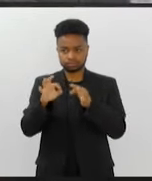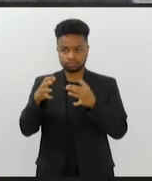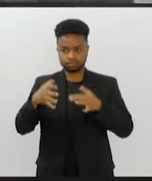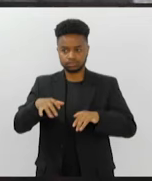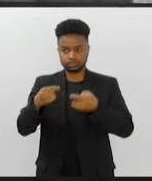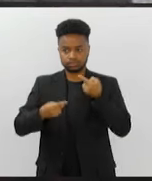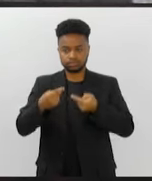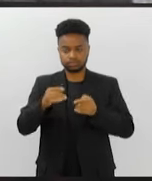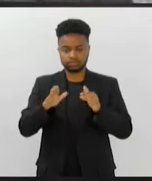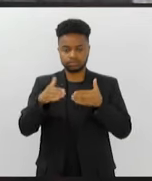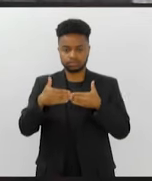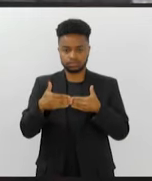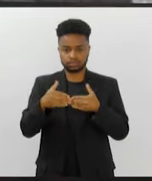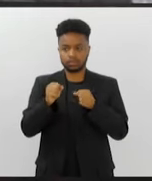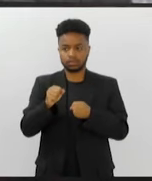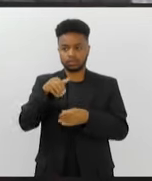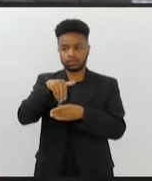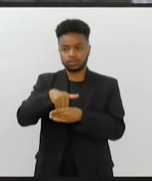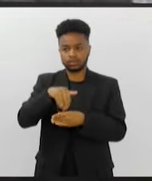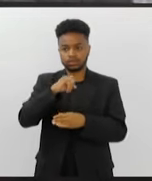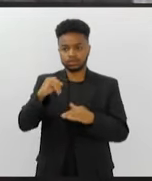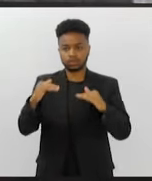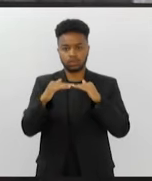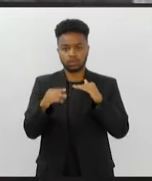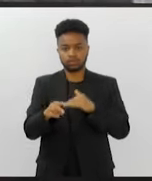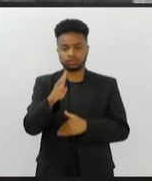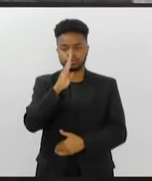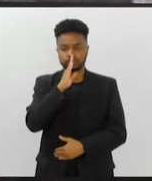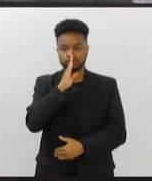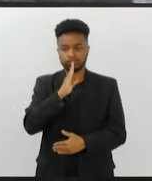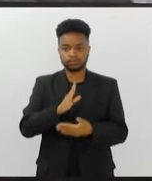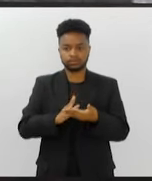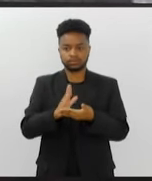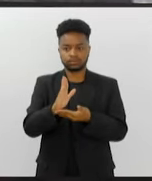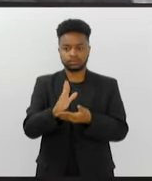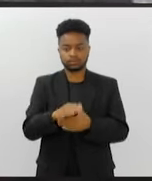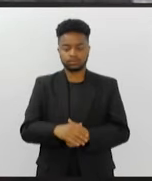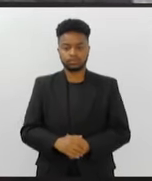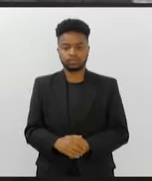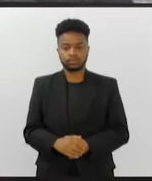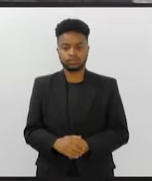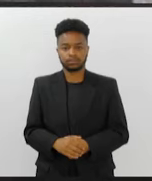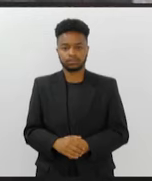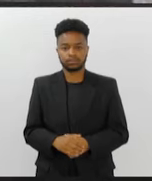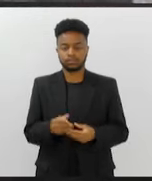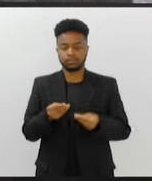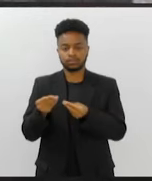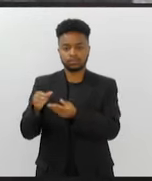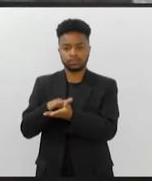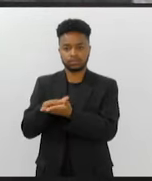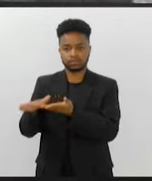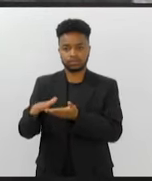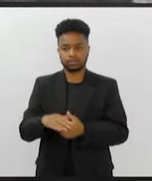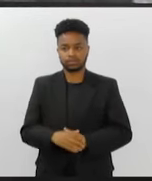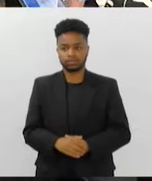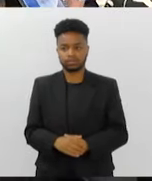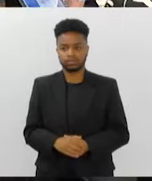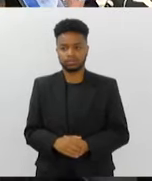queira discutir, encerrada a discussão. Em votação, senhores que aprovam, permaneçam como estão. Aprovado, vai a publicação.